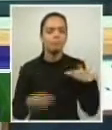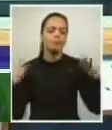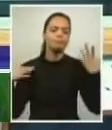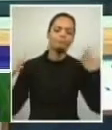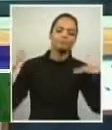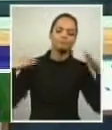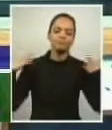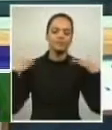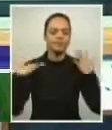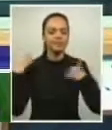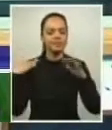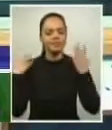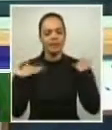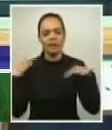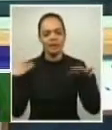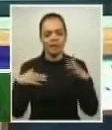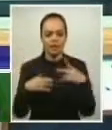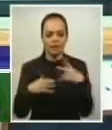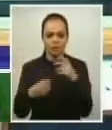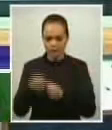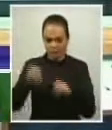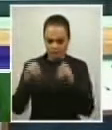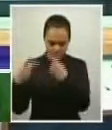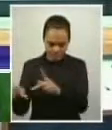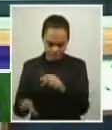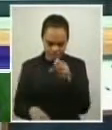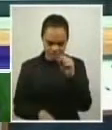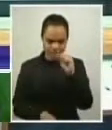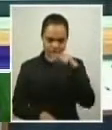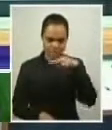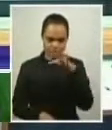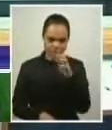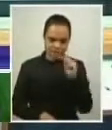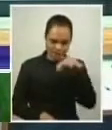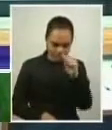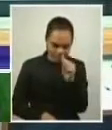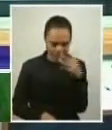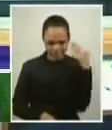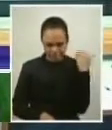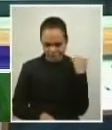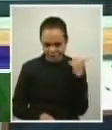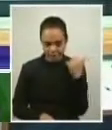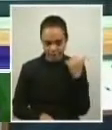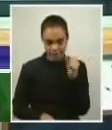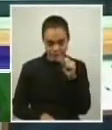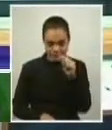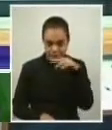e com o seu Santana na Apple Santana era o top né